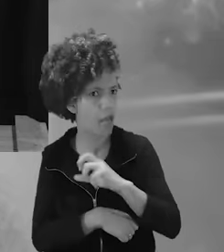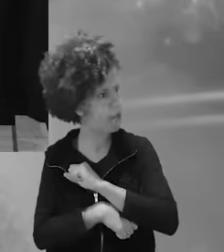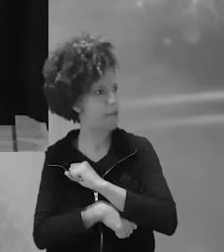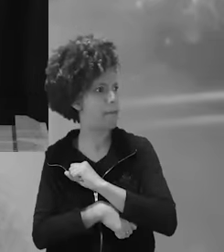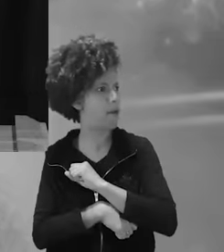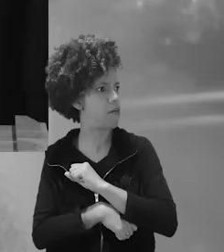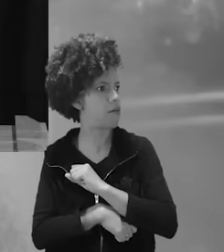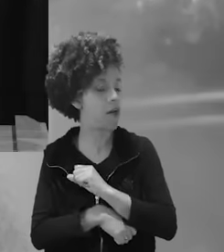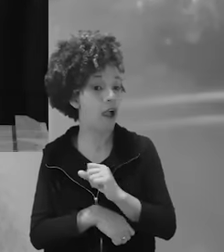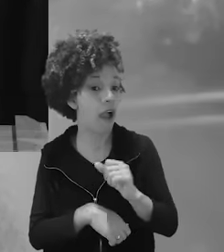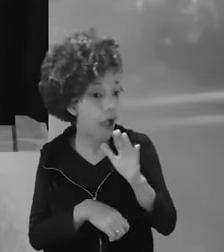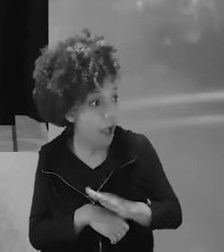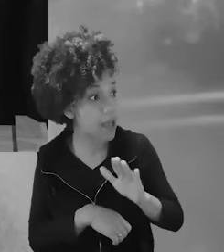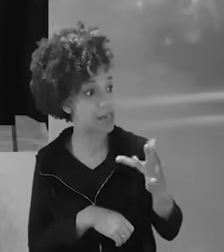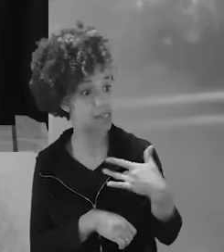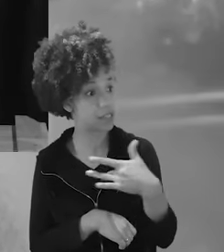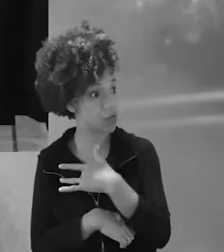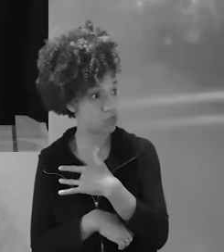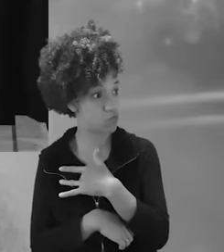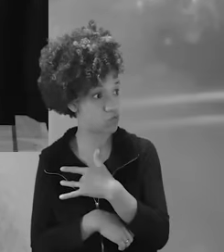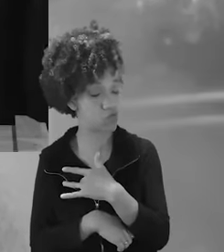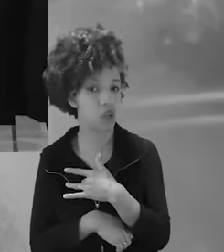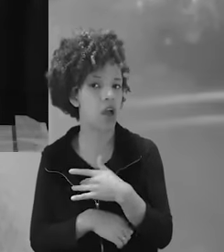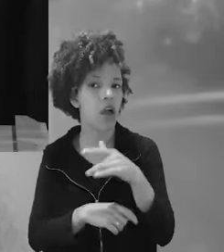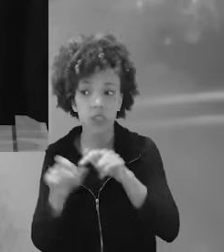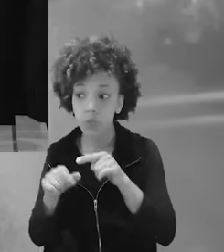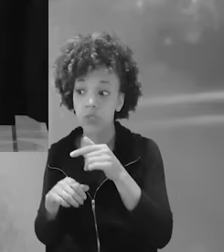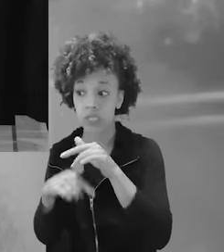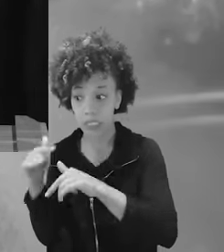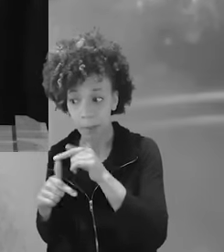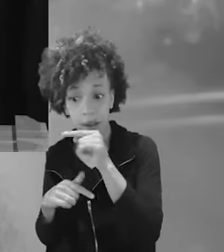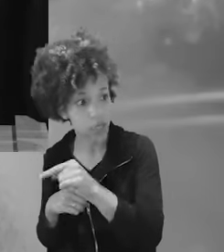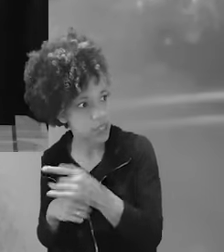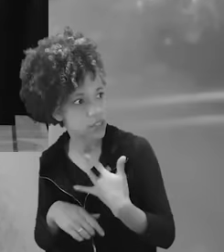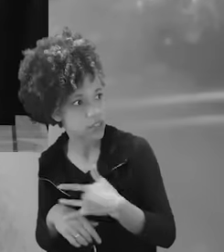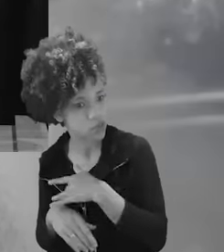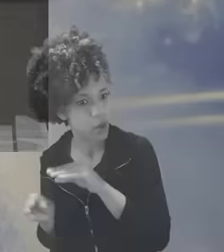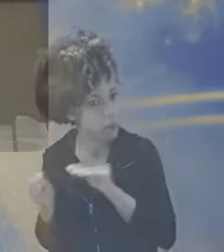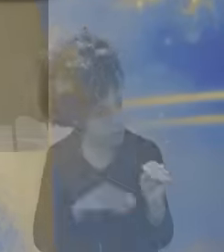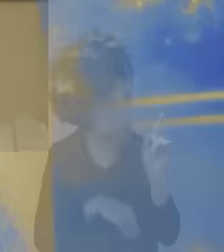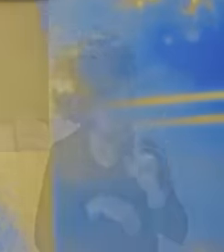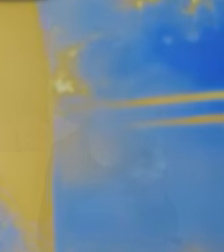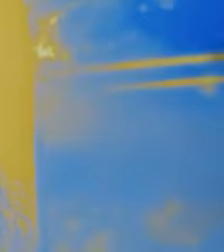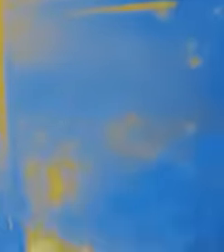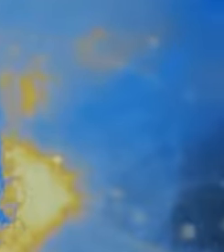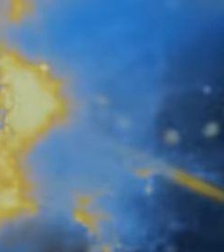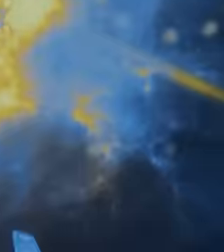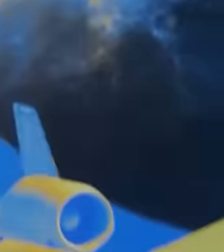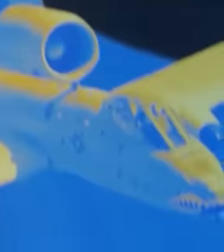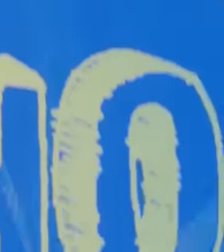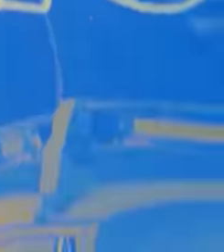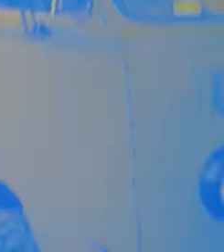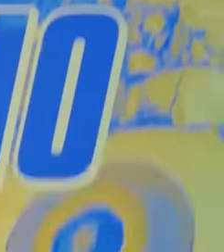eles adoram a área da saúde lá para quem é a da área da saúde aqui eles querem os brasileiros da área da saúde lá